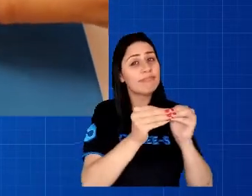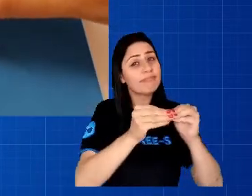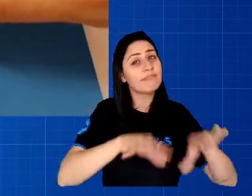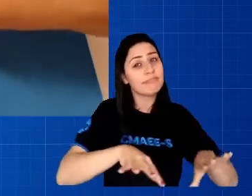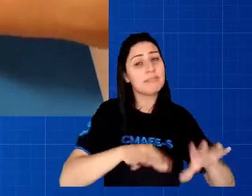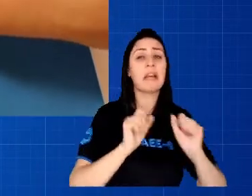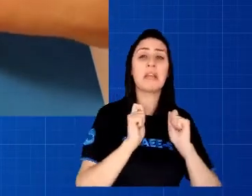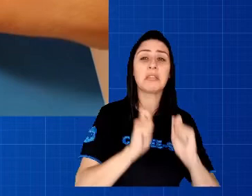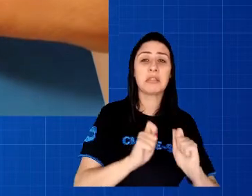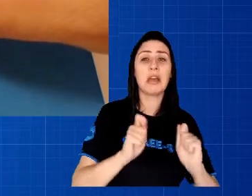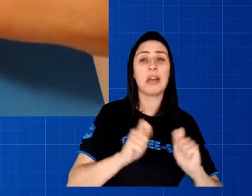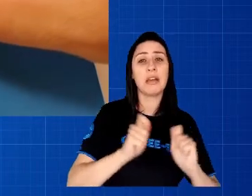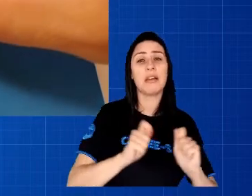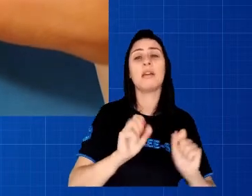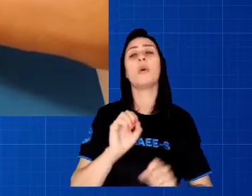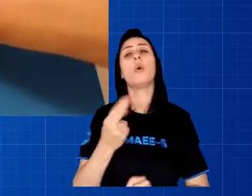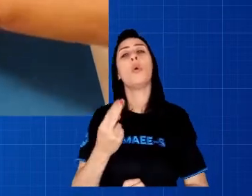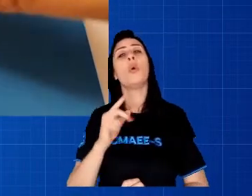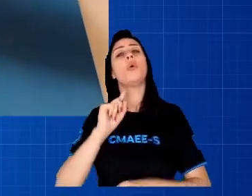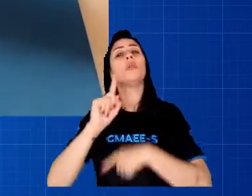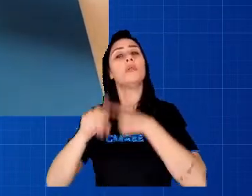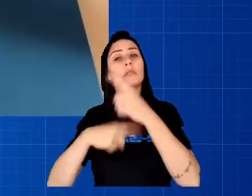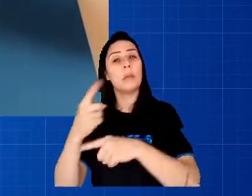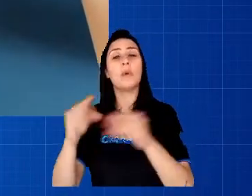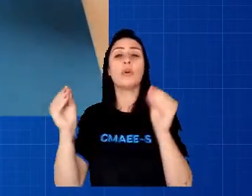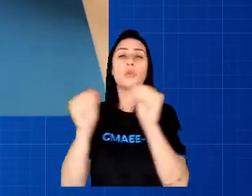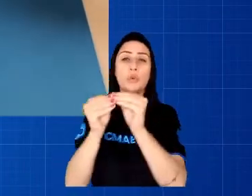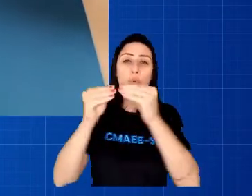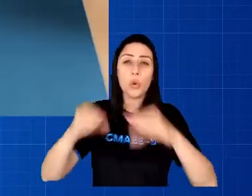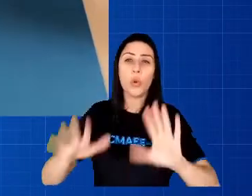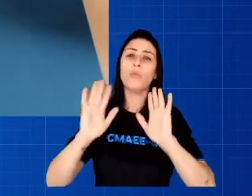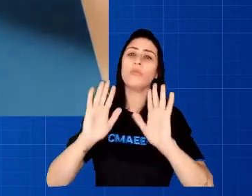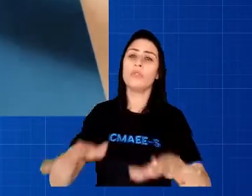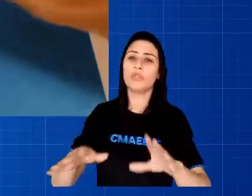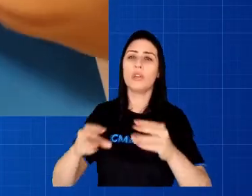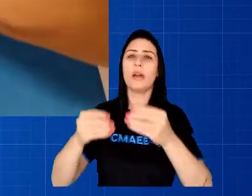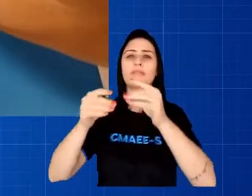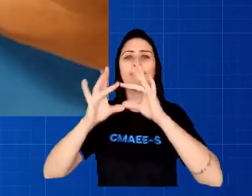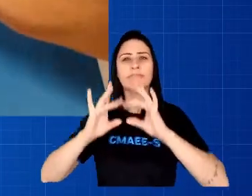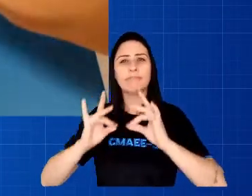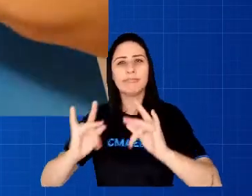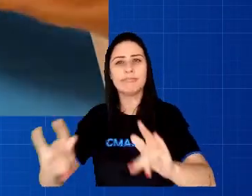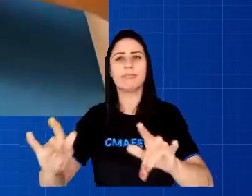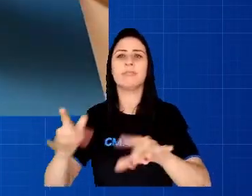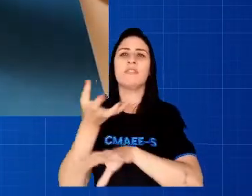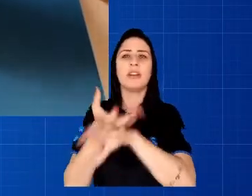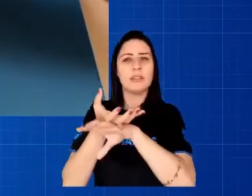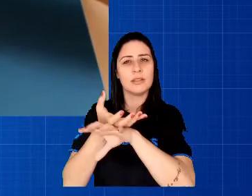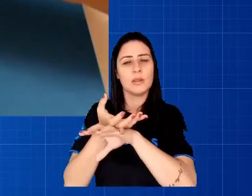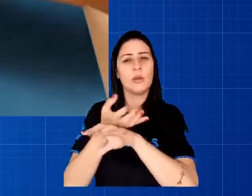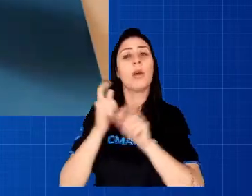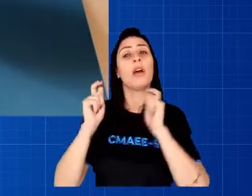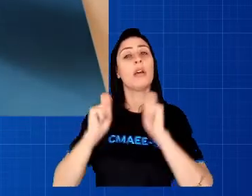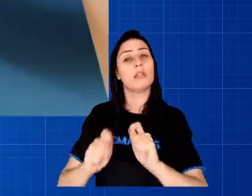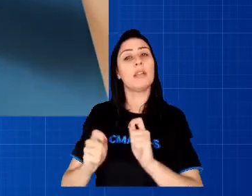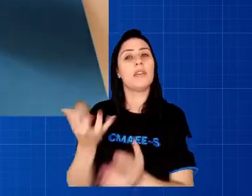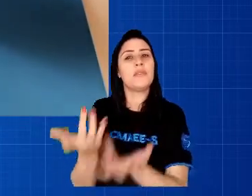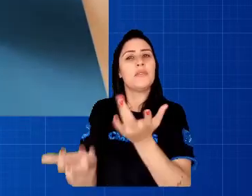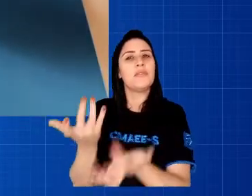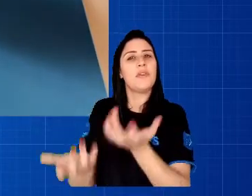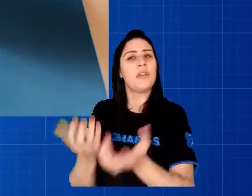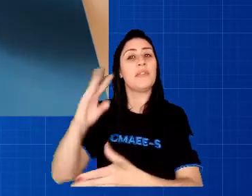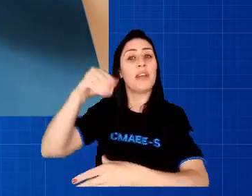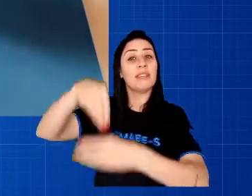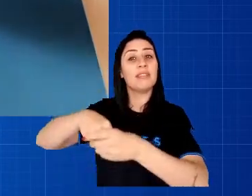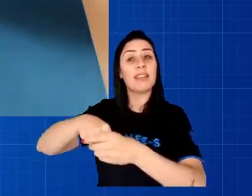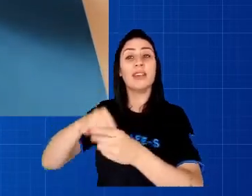ou a gente pode pegar a casca do ovo posteriormente de ter retirado, quebrado ele, esvaziado o conteúdo, e fazer uma fervura com uma